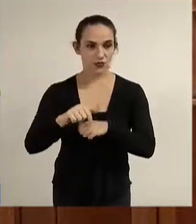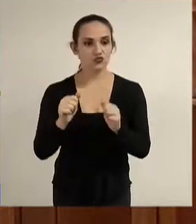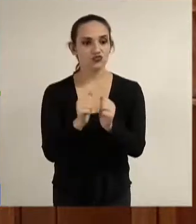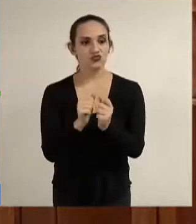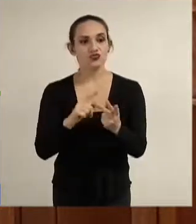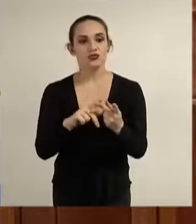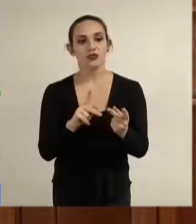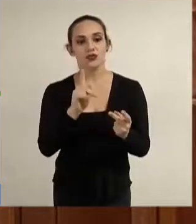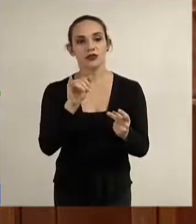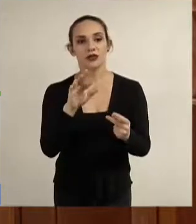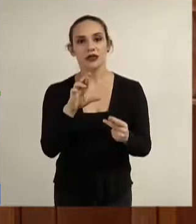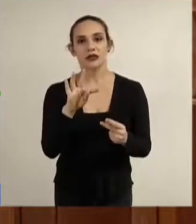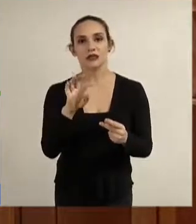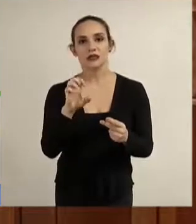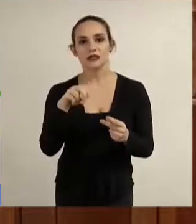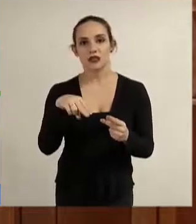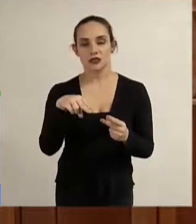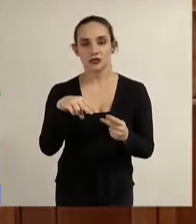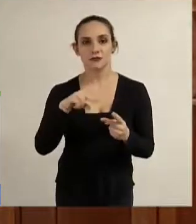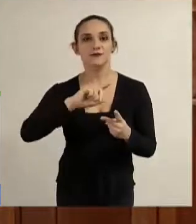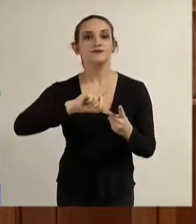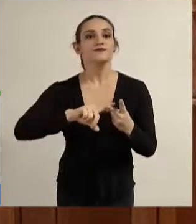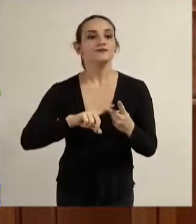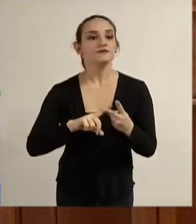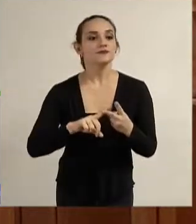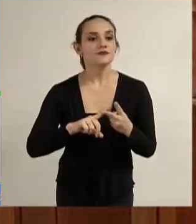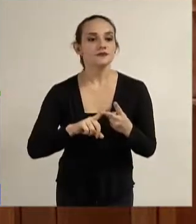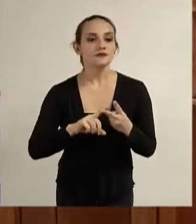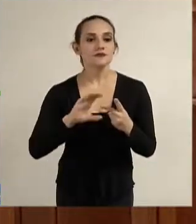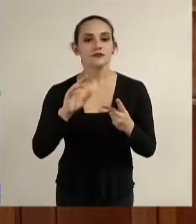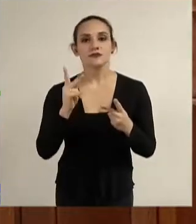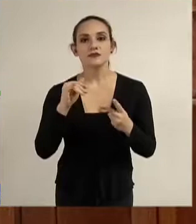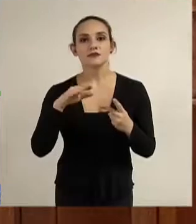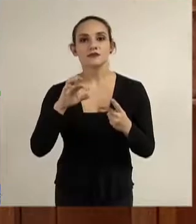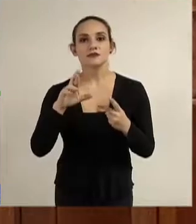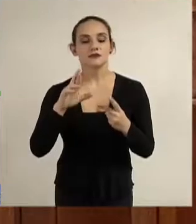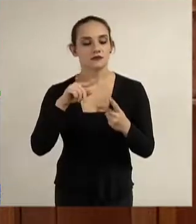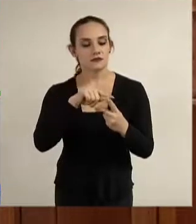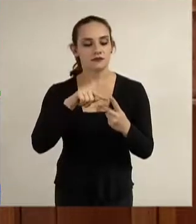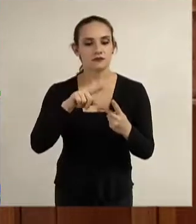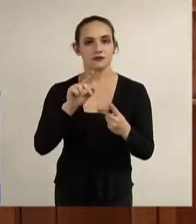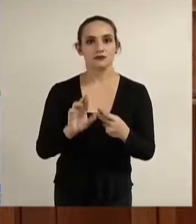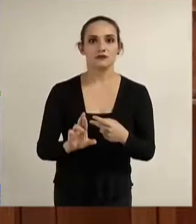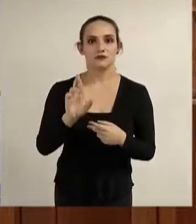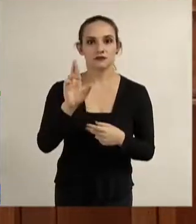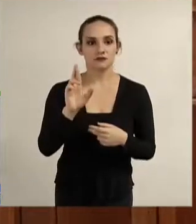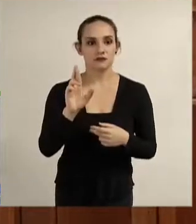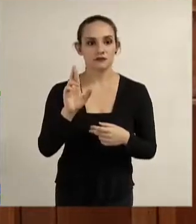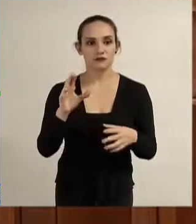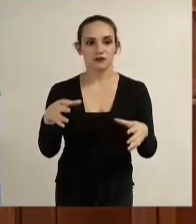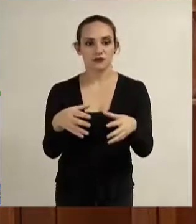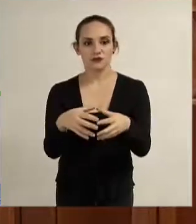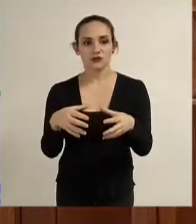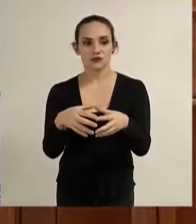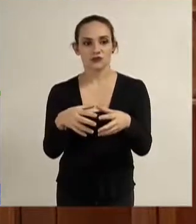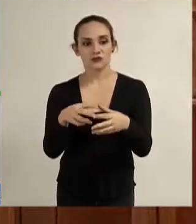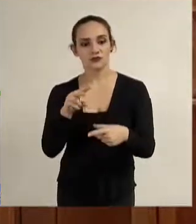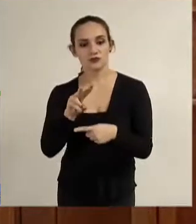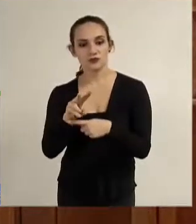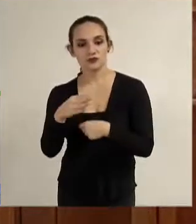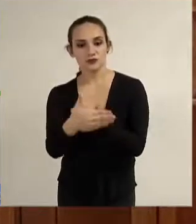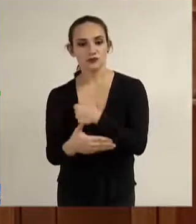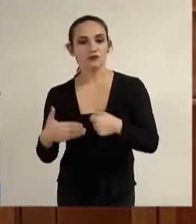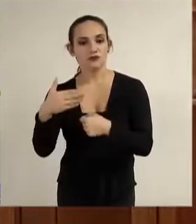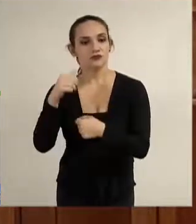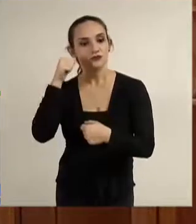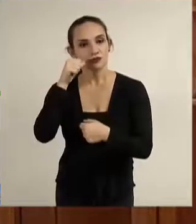Kerstin Schinder, ela que é responsável pelo Centro de Intervenção de Proteção à